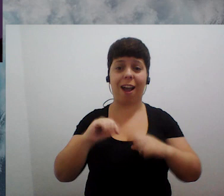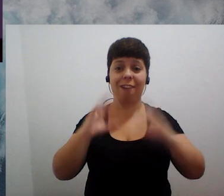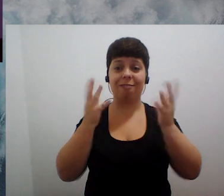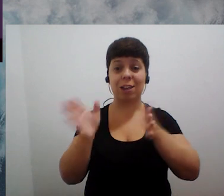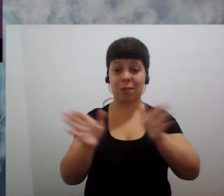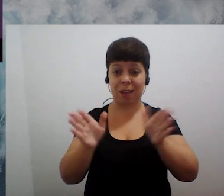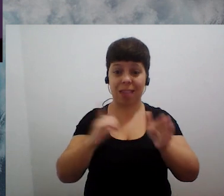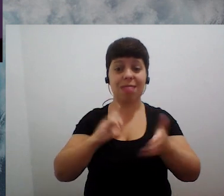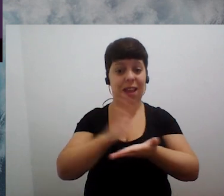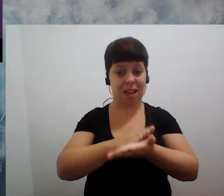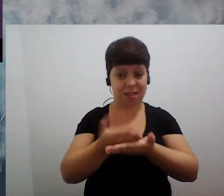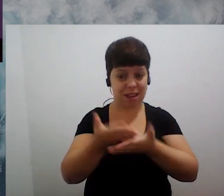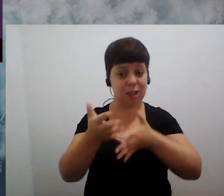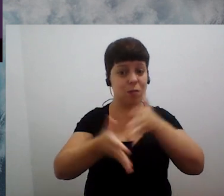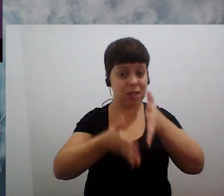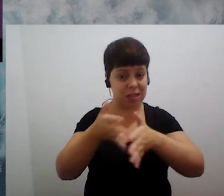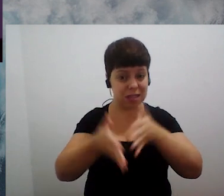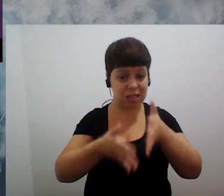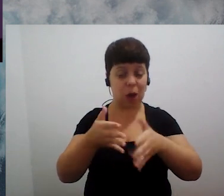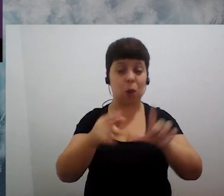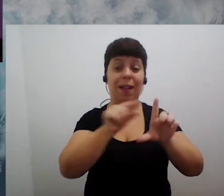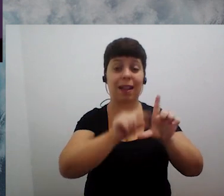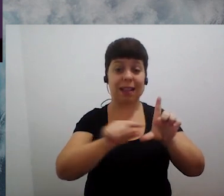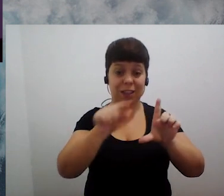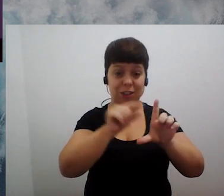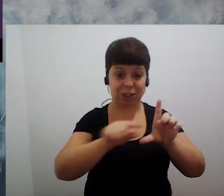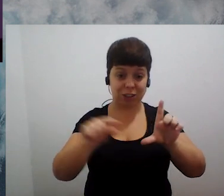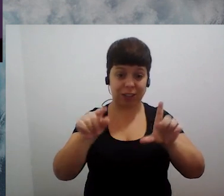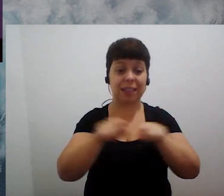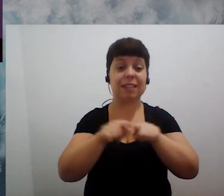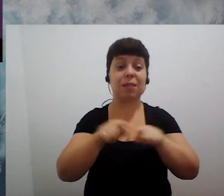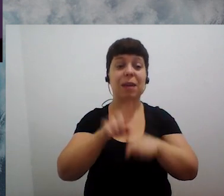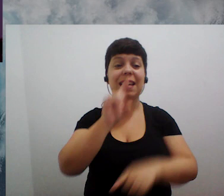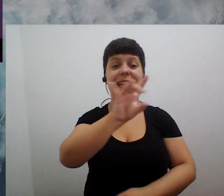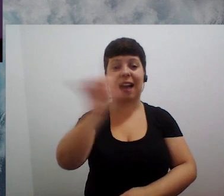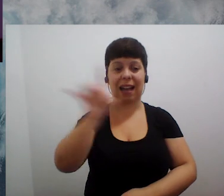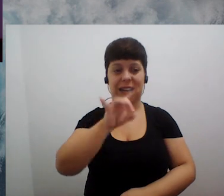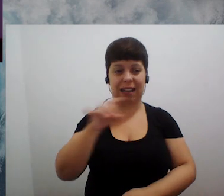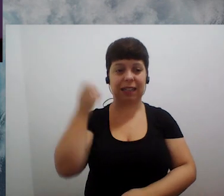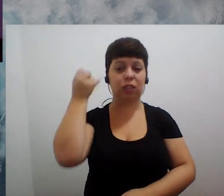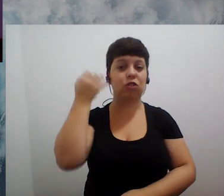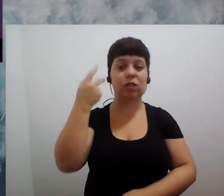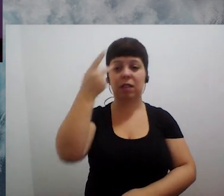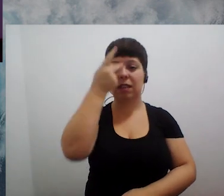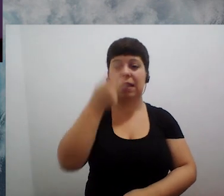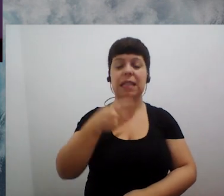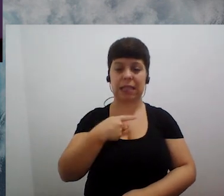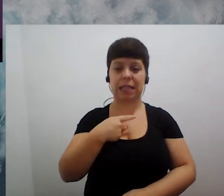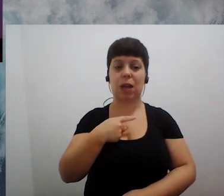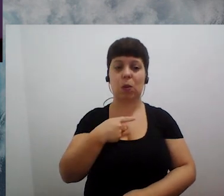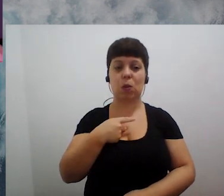o evento inclusivo. Então vamos ter tradução de libras, legendas e vamos ter uma autodescrição